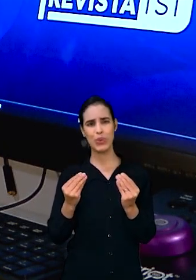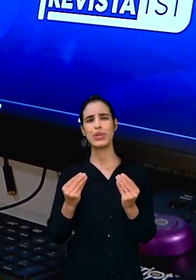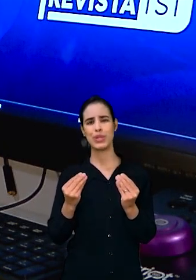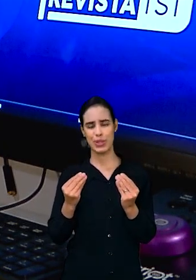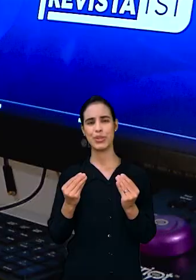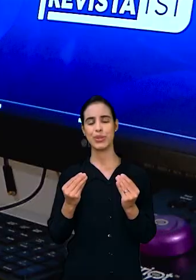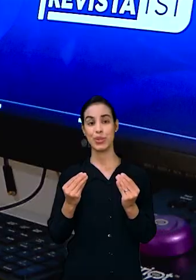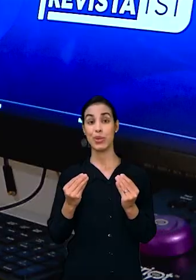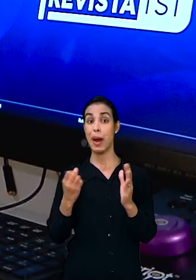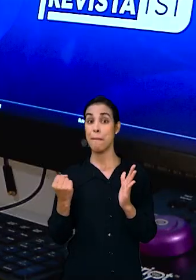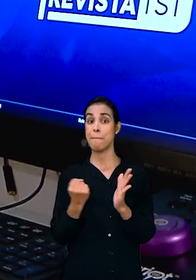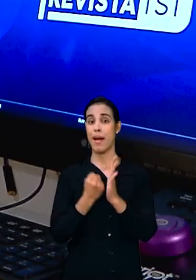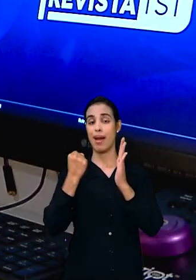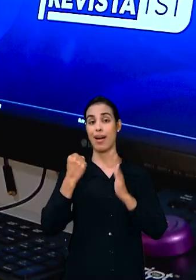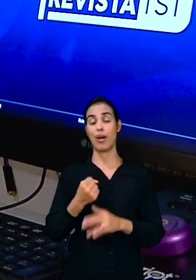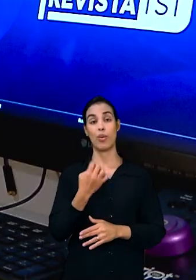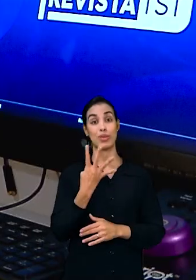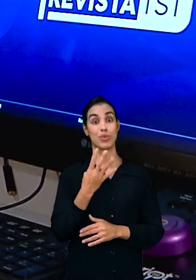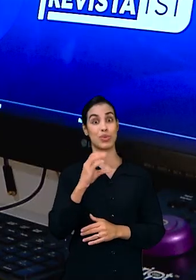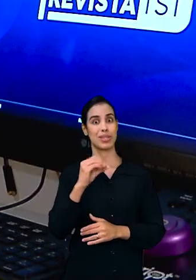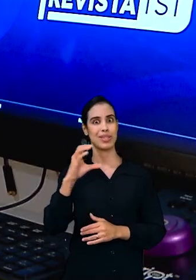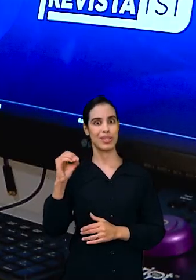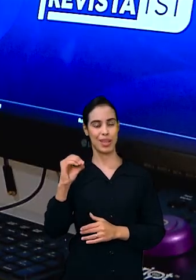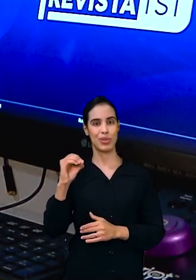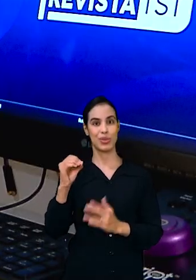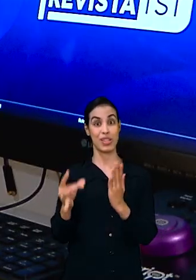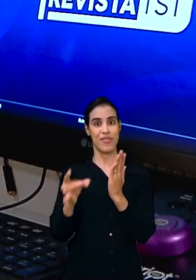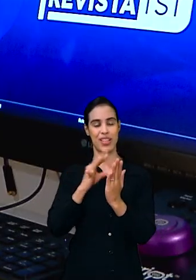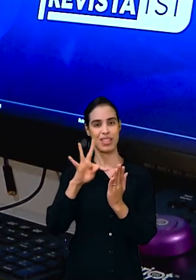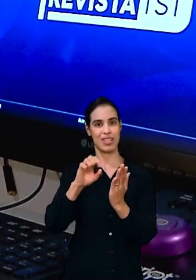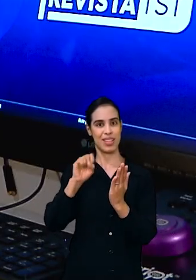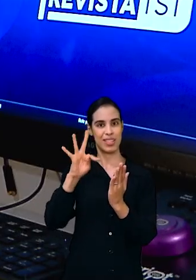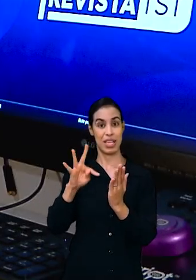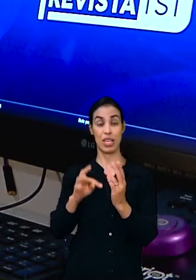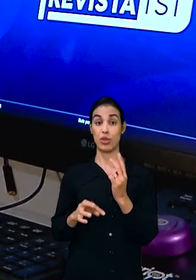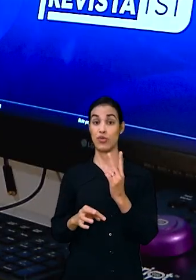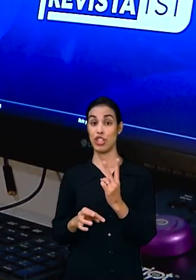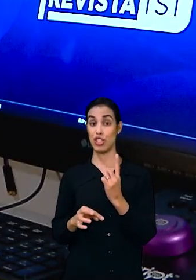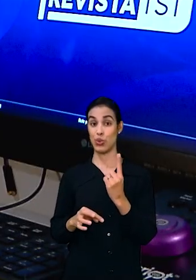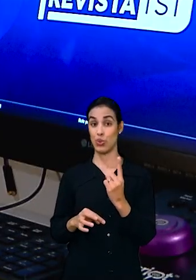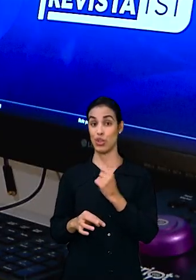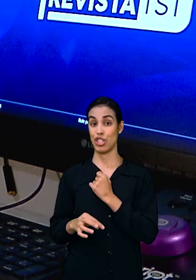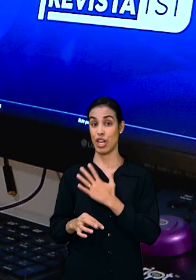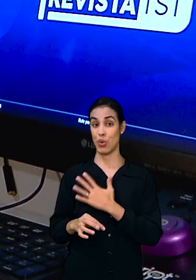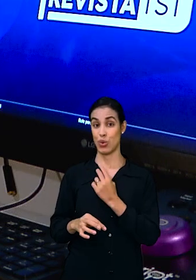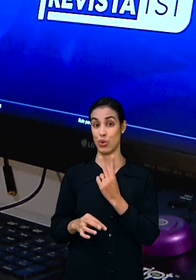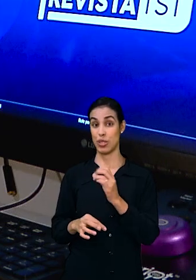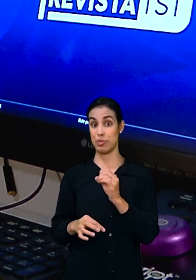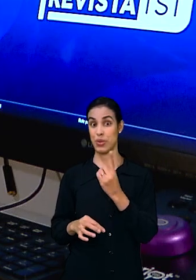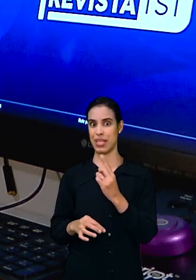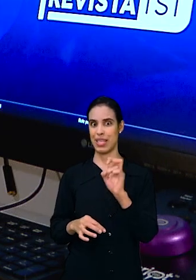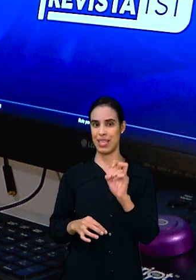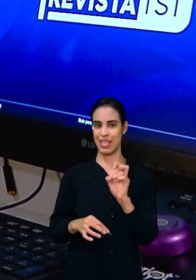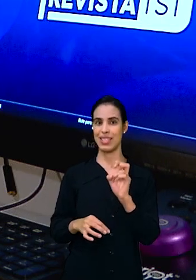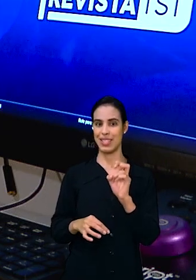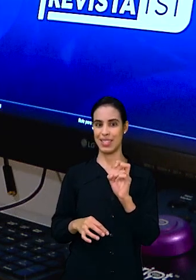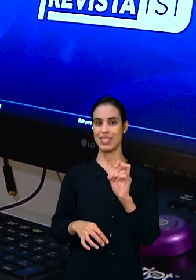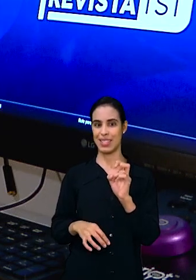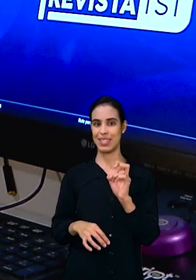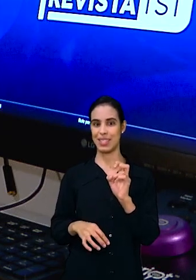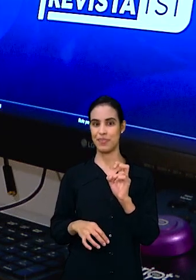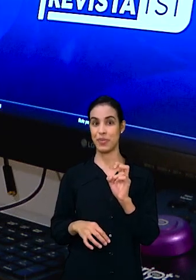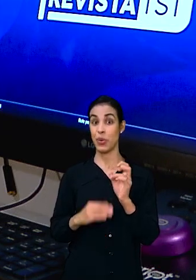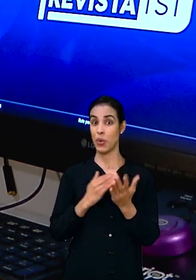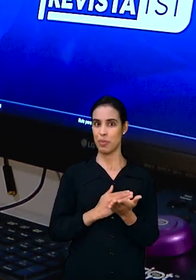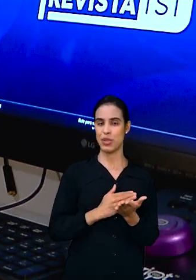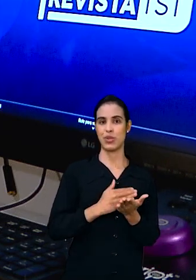anos de programa. Alcançamos a marca de 400 episódios. Desde a estreia em 21 de agosto de